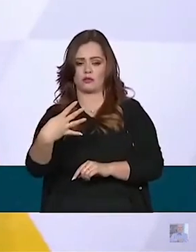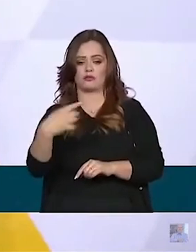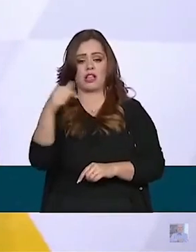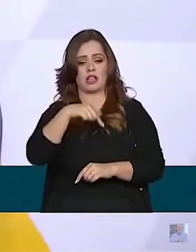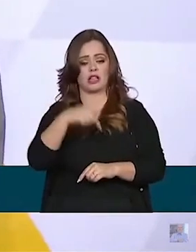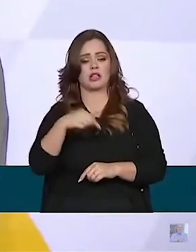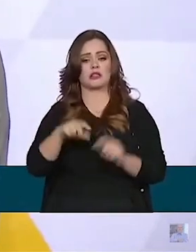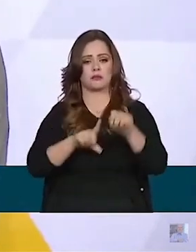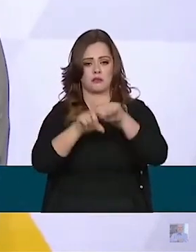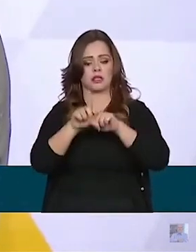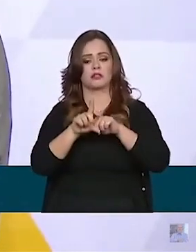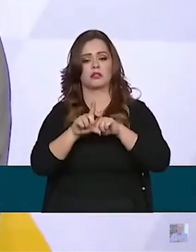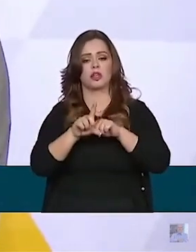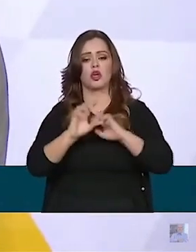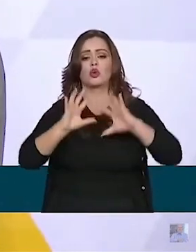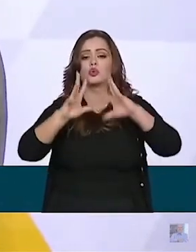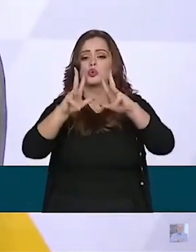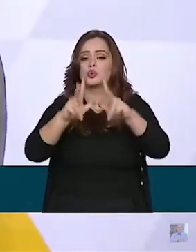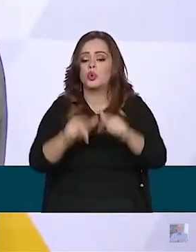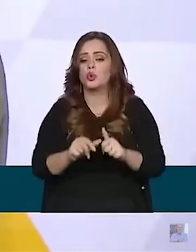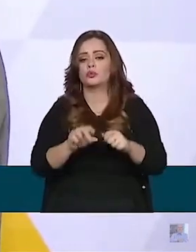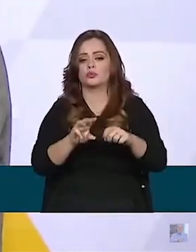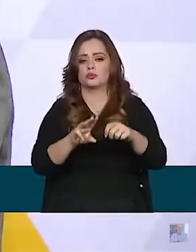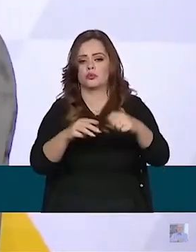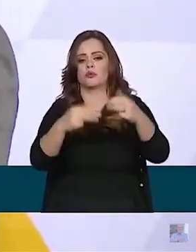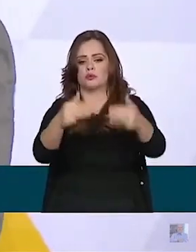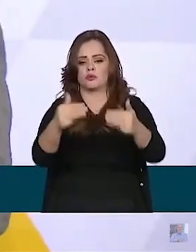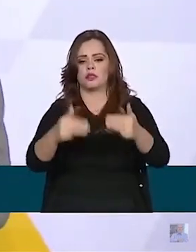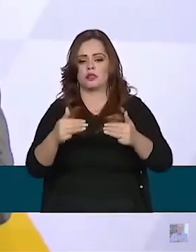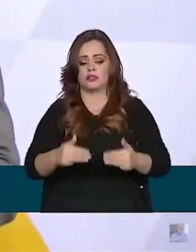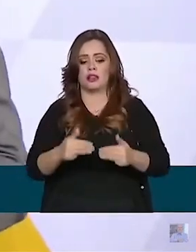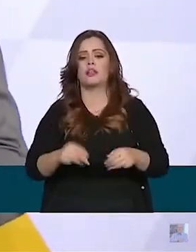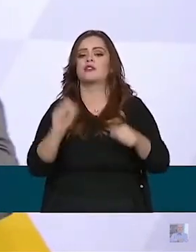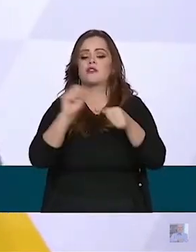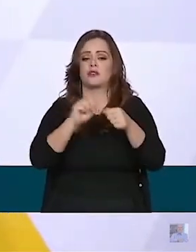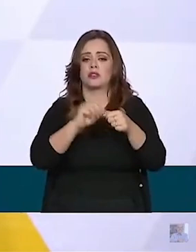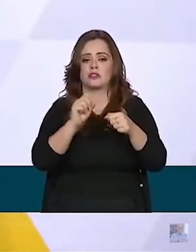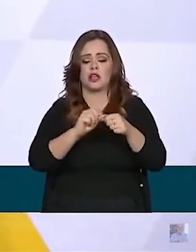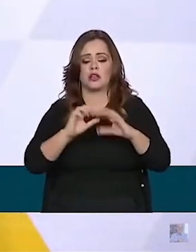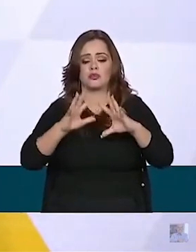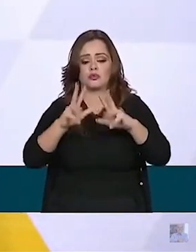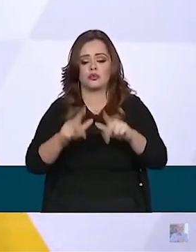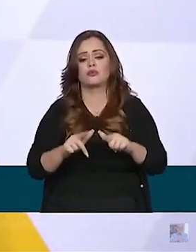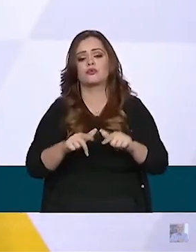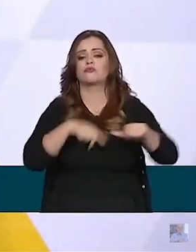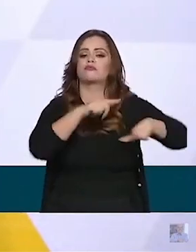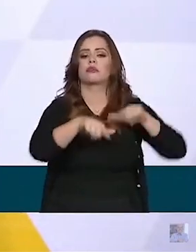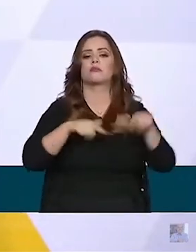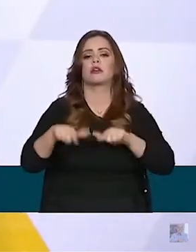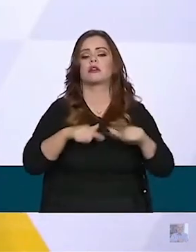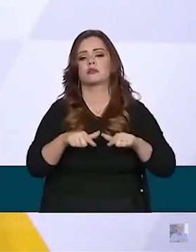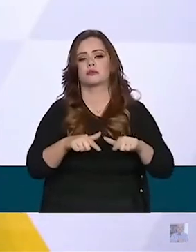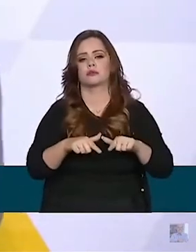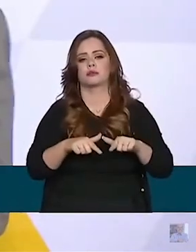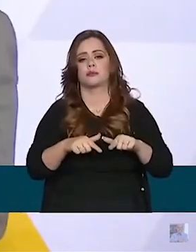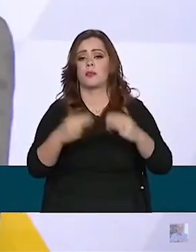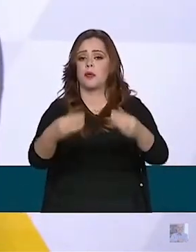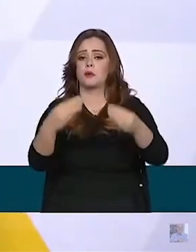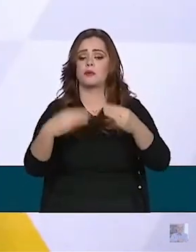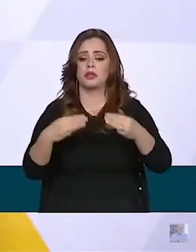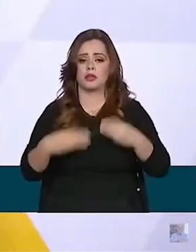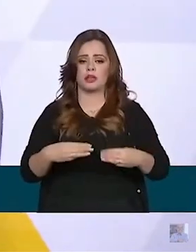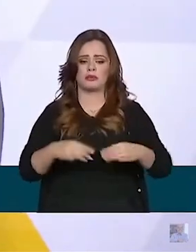mês, os ministérios conseguiram completar o seu quadro de funcionários. Os